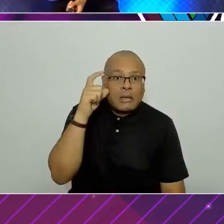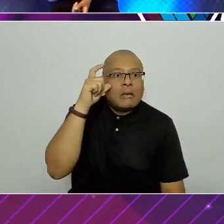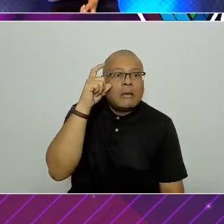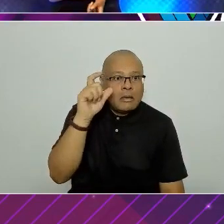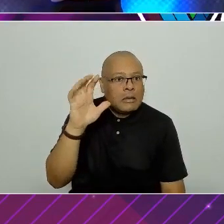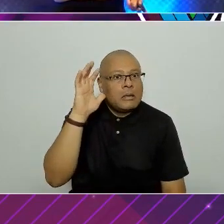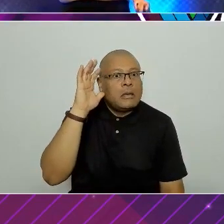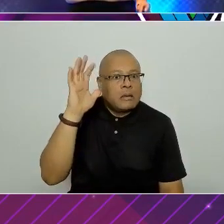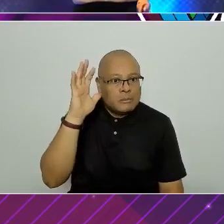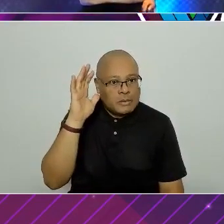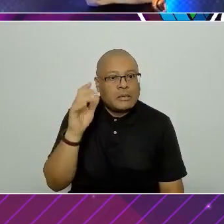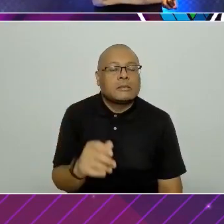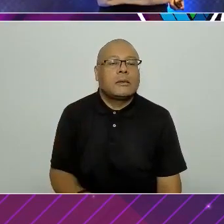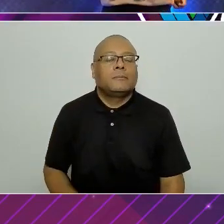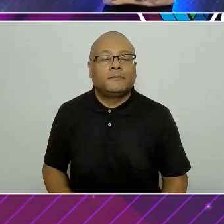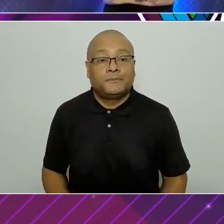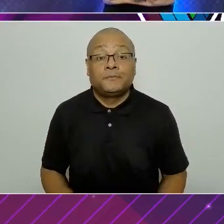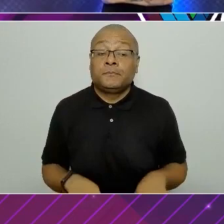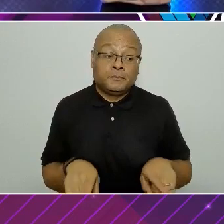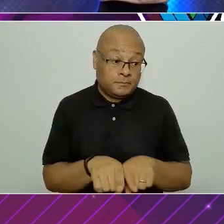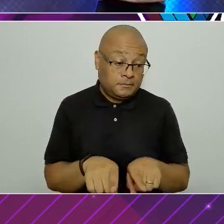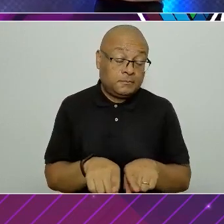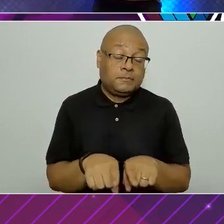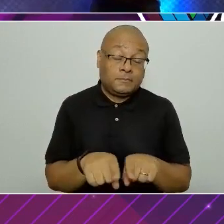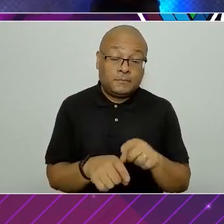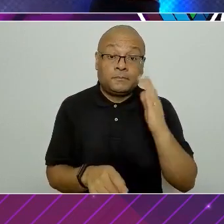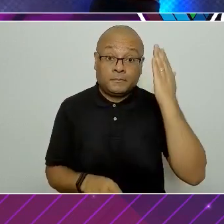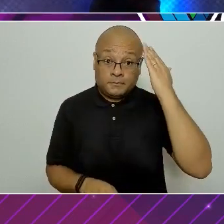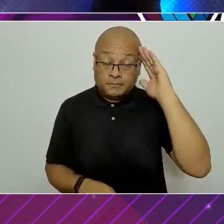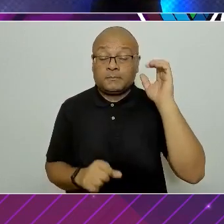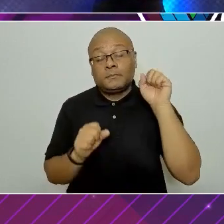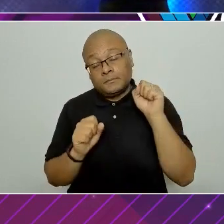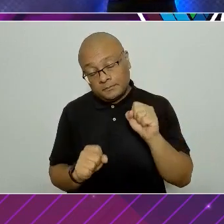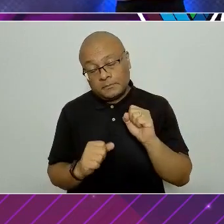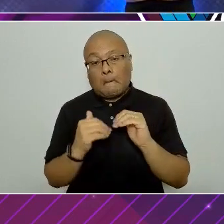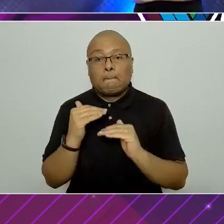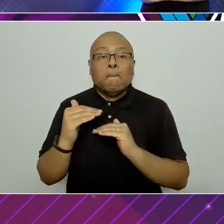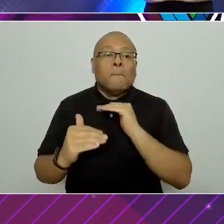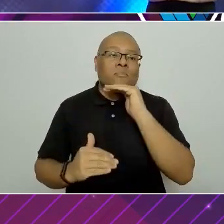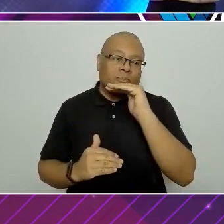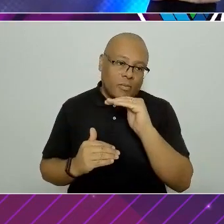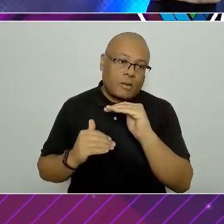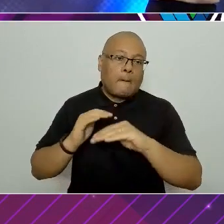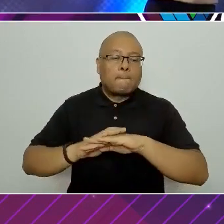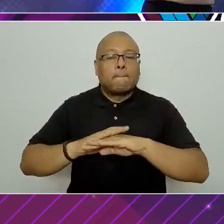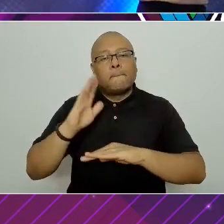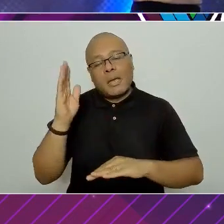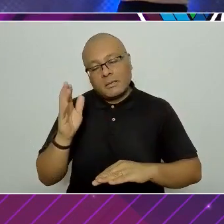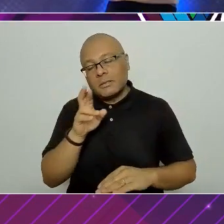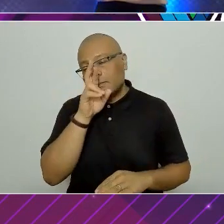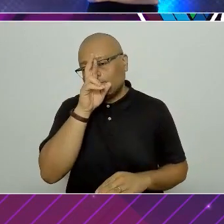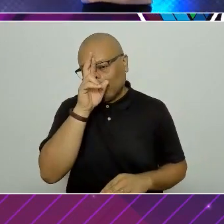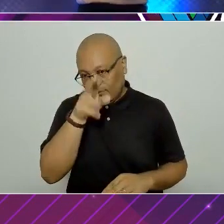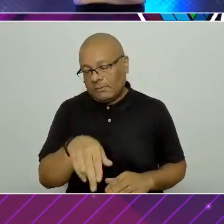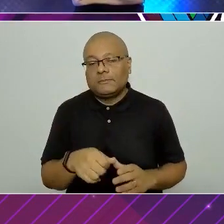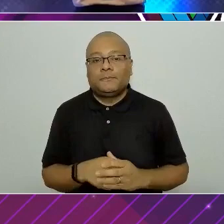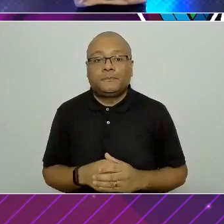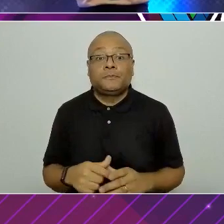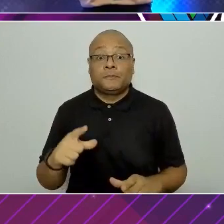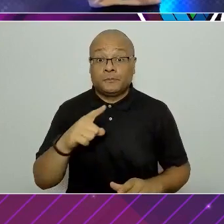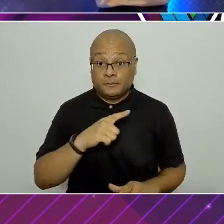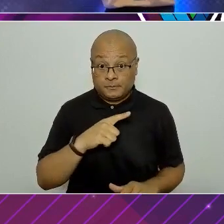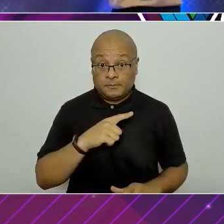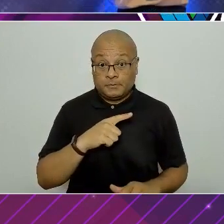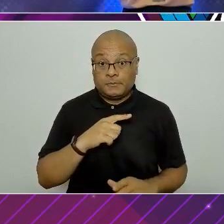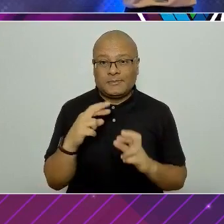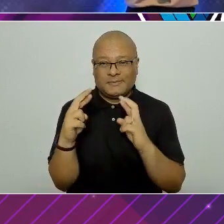nessa quantidade, né? E mesmo assim, entender que sempre pode ser aprimorado para refinar ainda mais os resultados, né? E ela tem dentro dessa rede